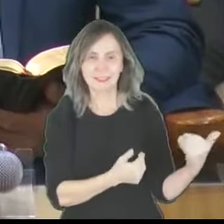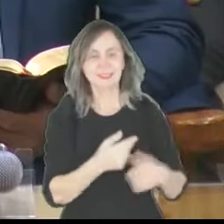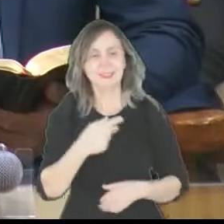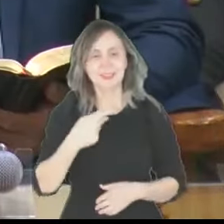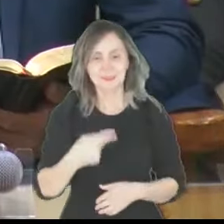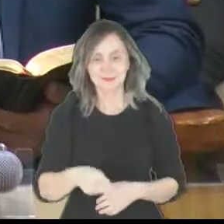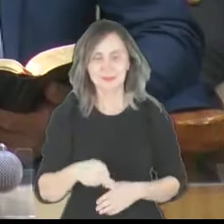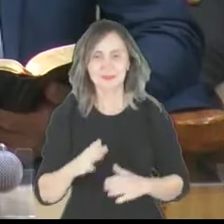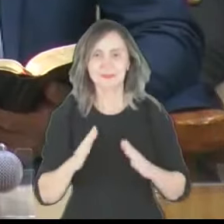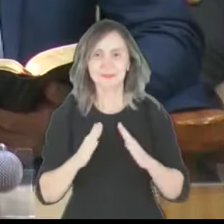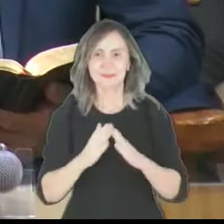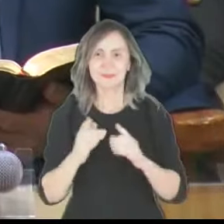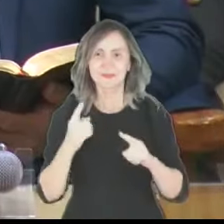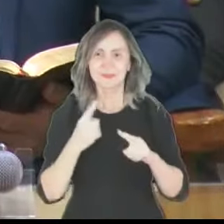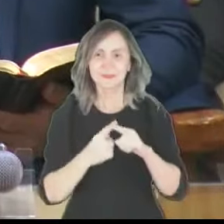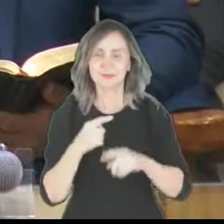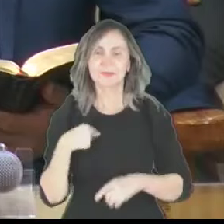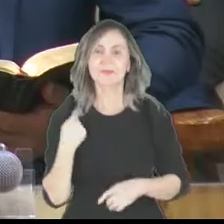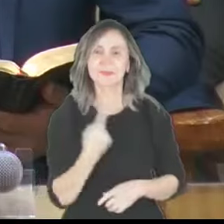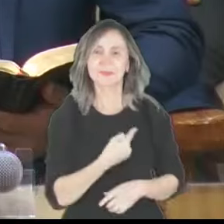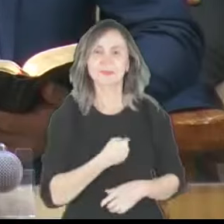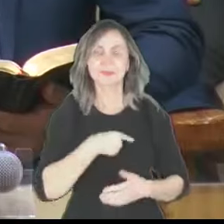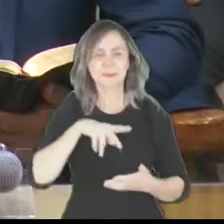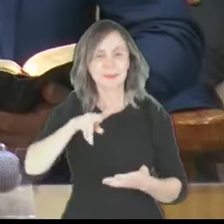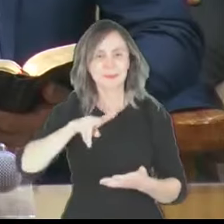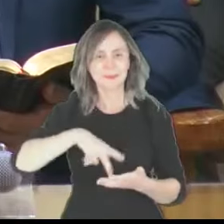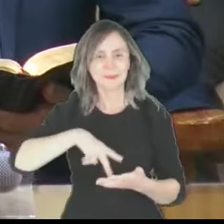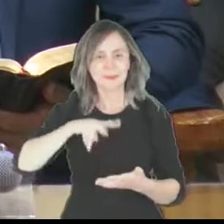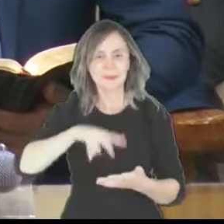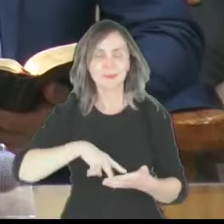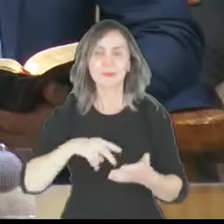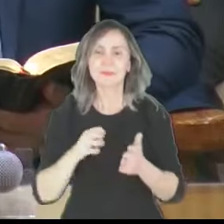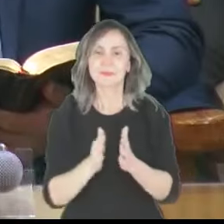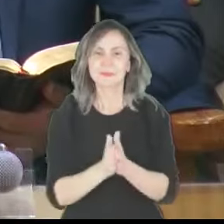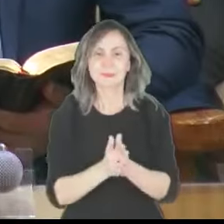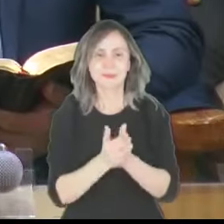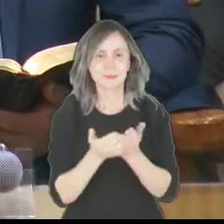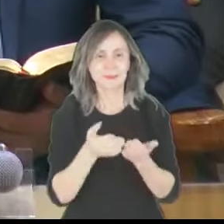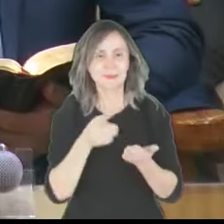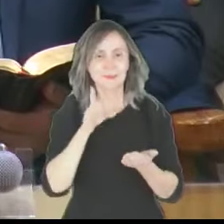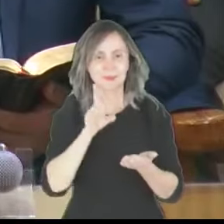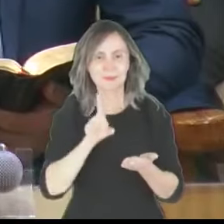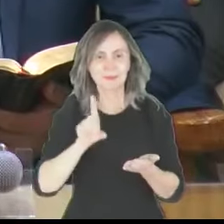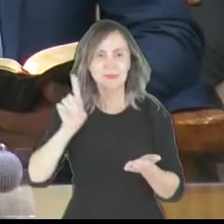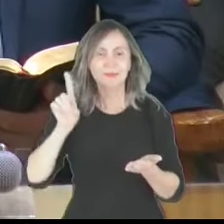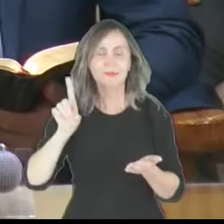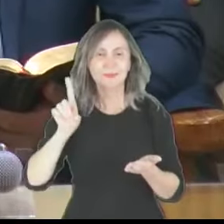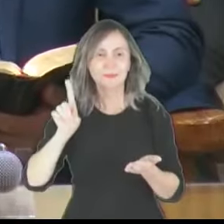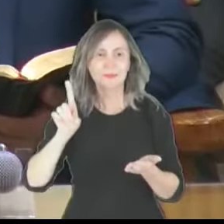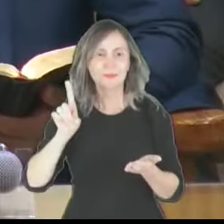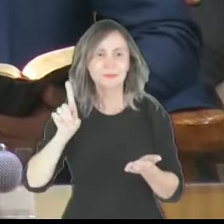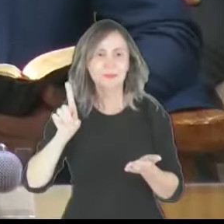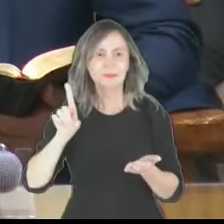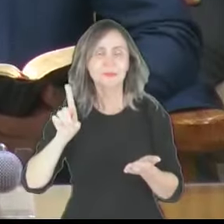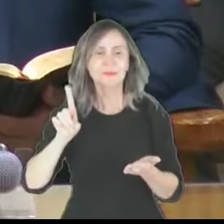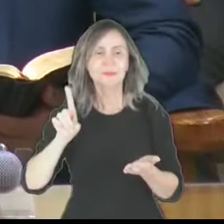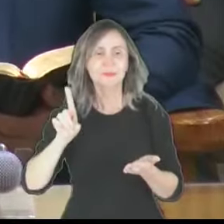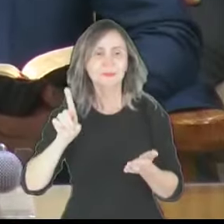E quando nós lemos a palavra de Deus, especificamente